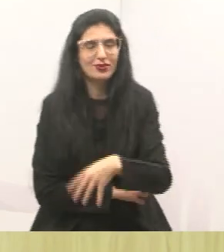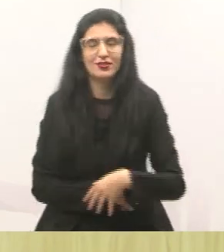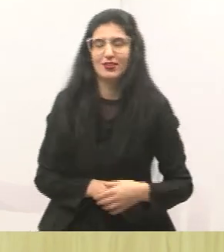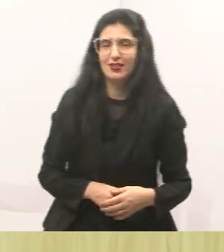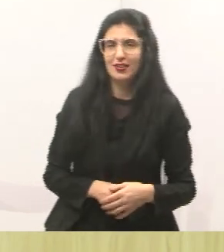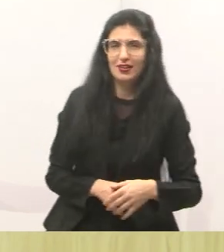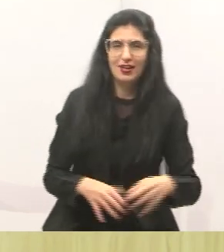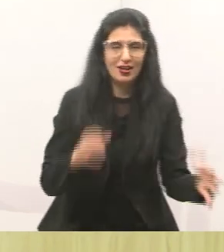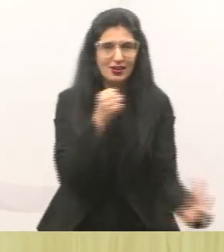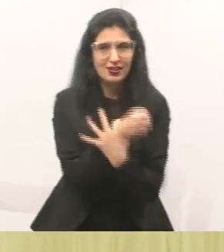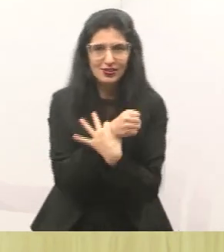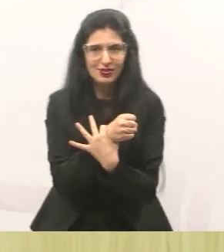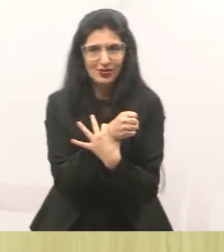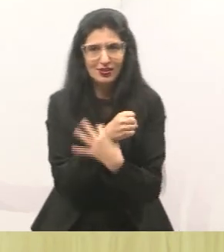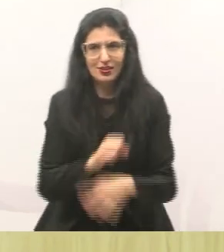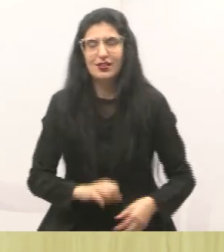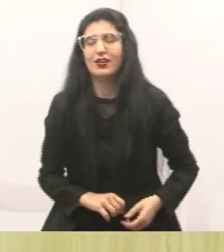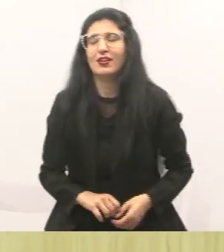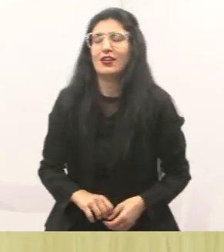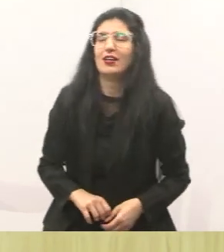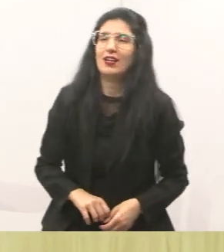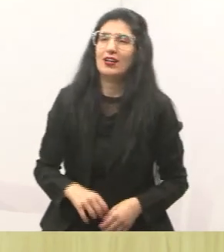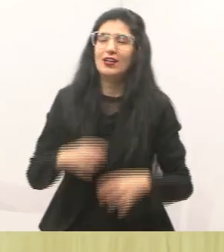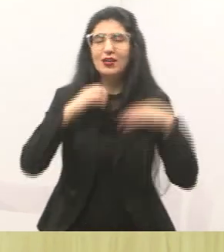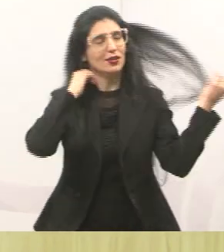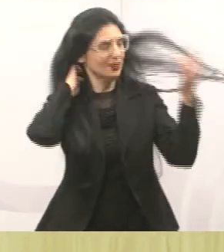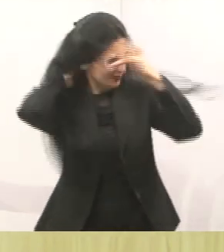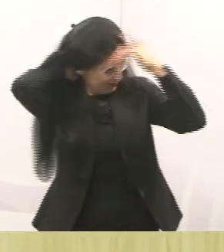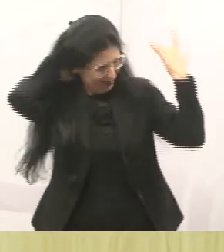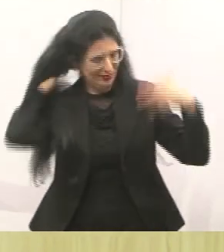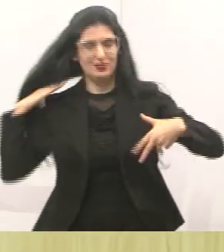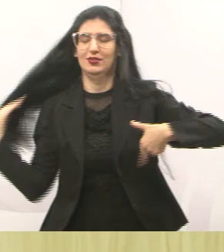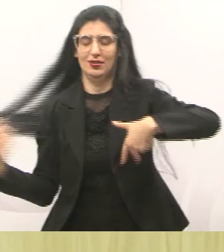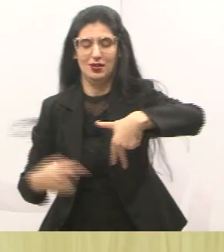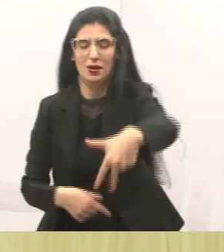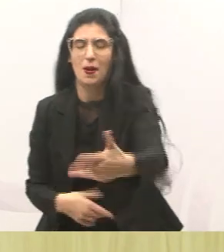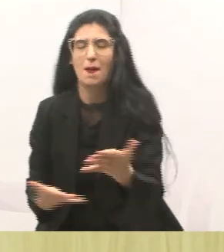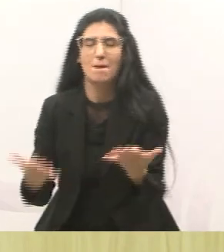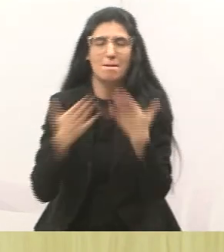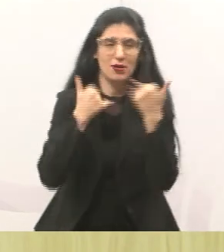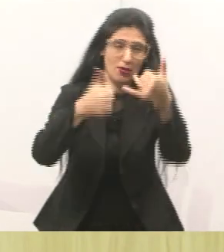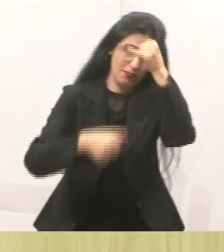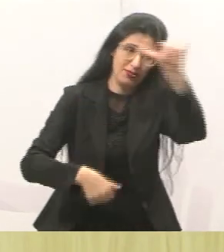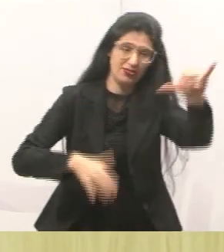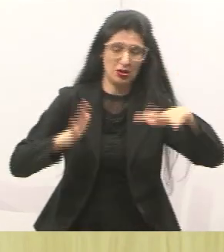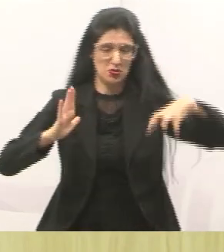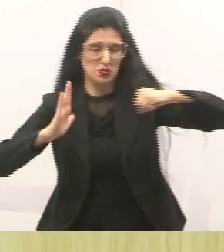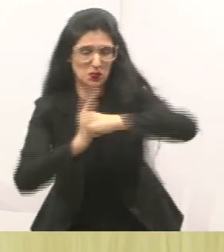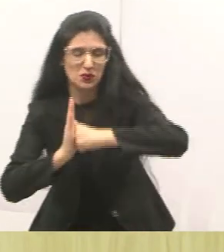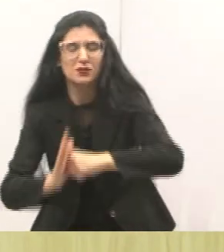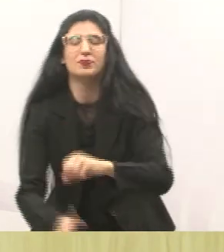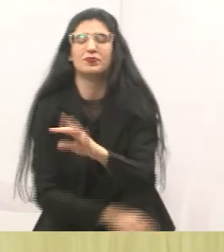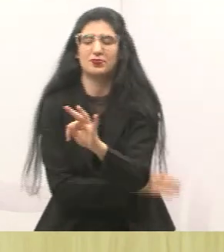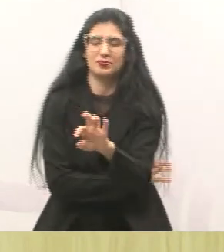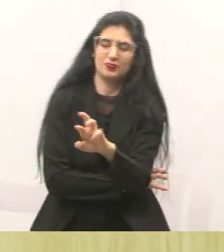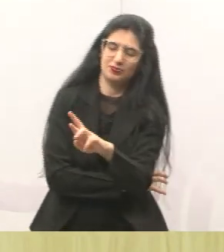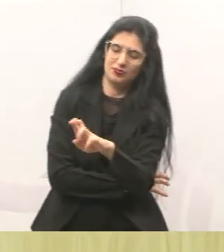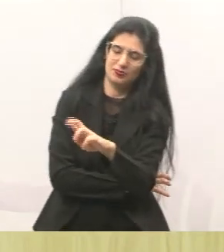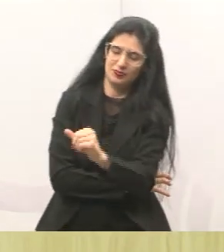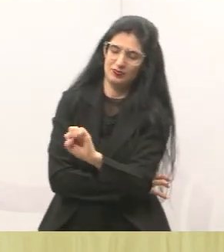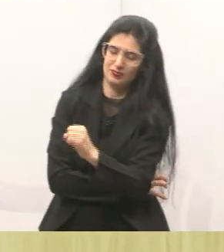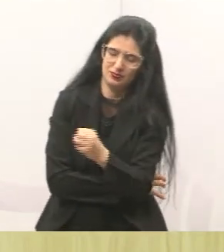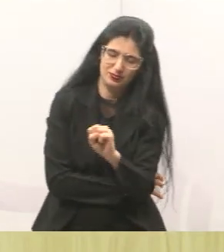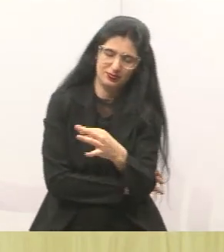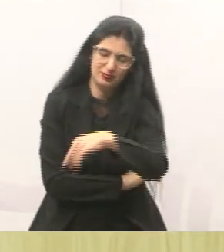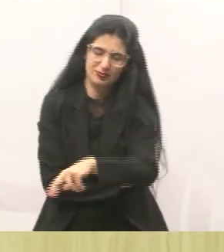respeito à segurança de pedestres e melhorias para evitar acidentes de trânsito no Jardim Terras de Santa Helena.